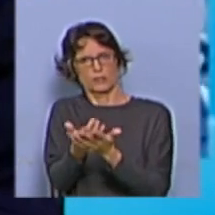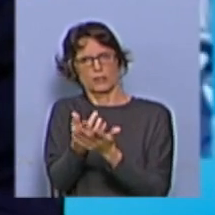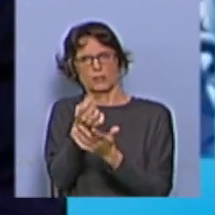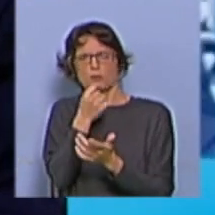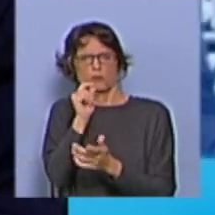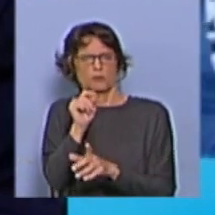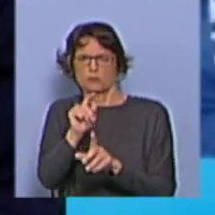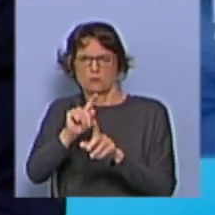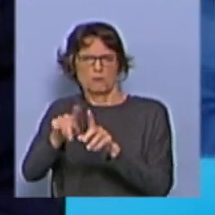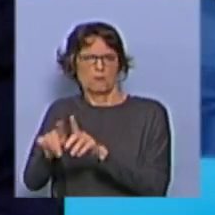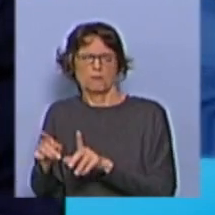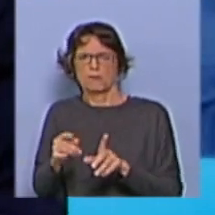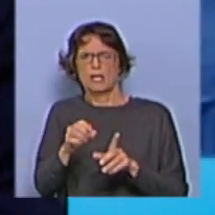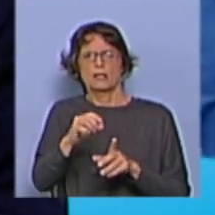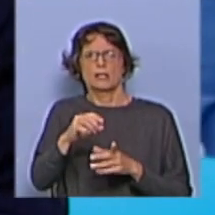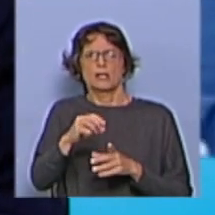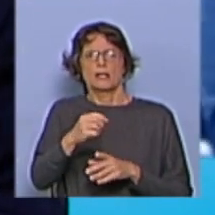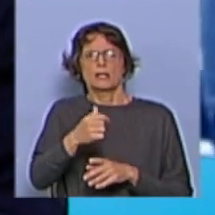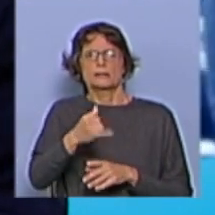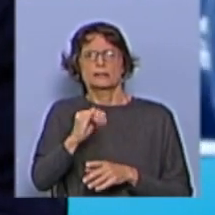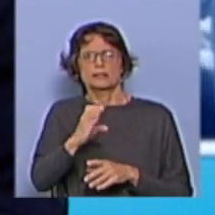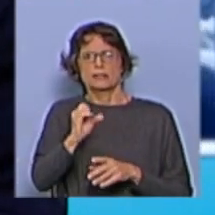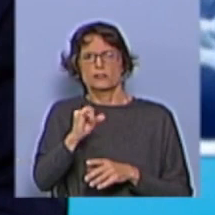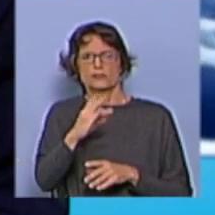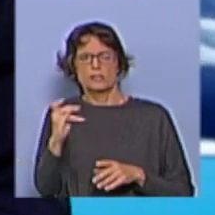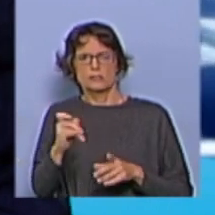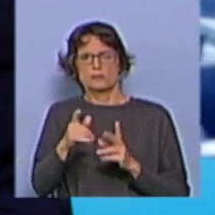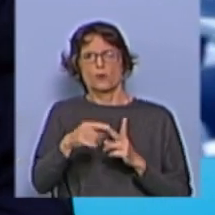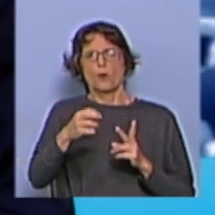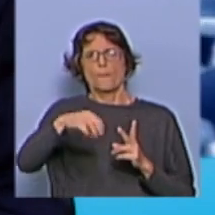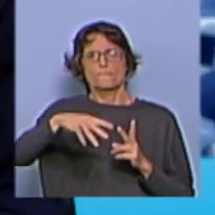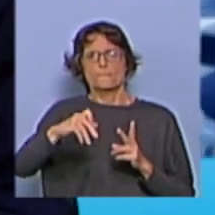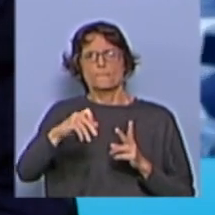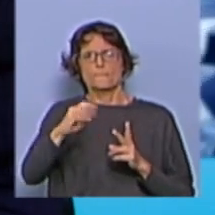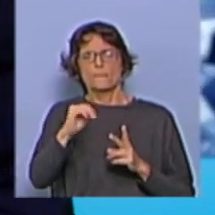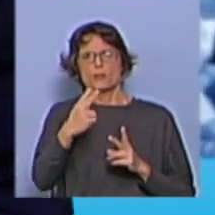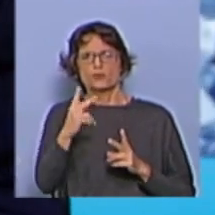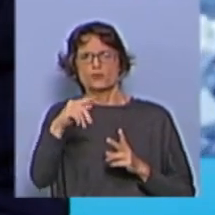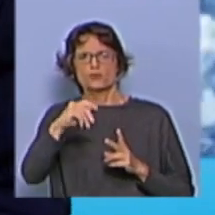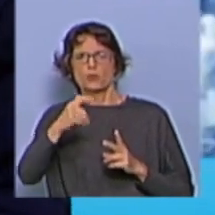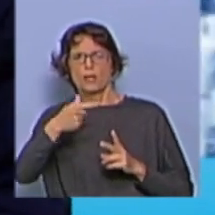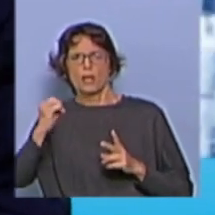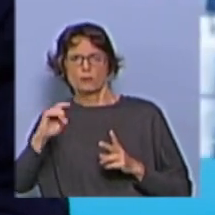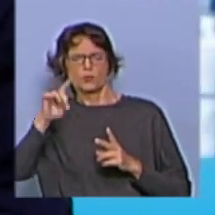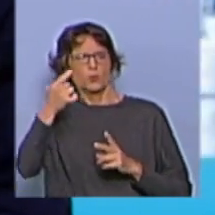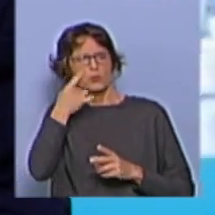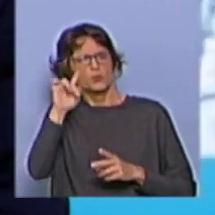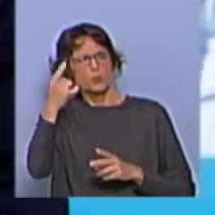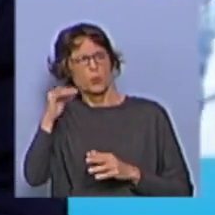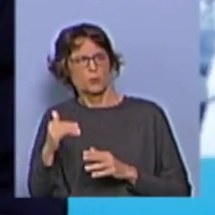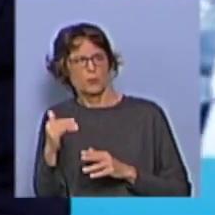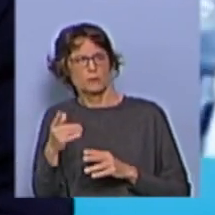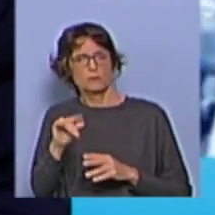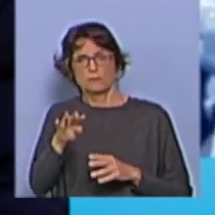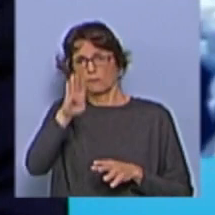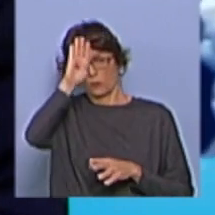Tim Jackson, surgiu Mariana Mazzucato, surgiu Stephanie Kelton, quer dizer, há muitos nomes, uns mais conhecidos, outros menos. O Papa Francisco